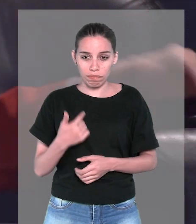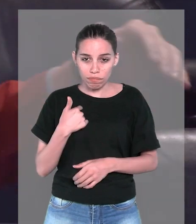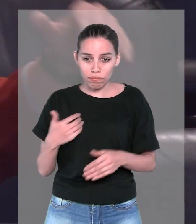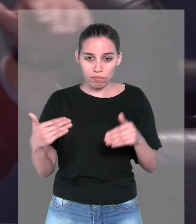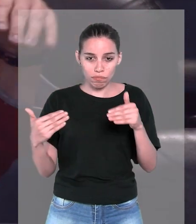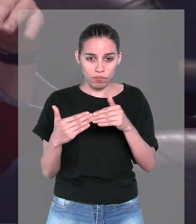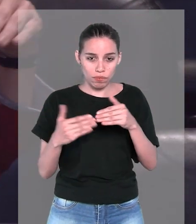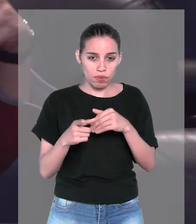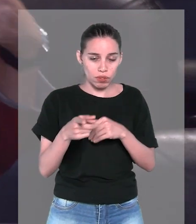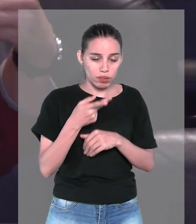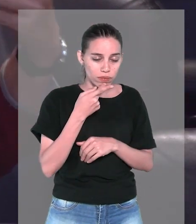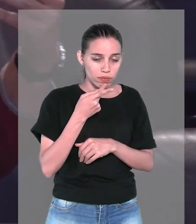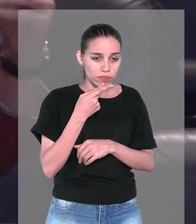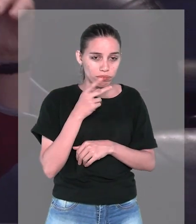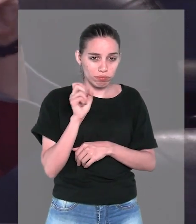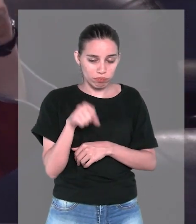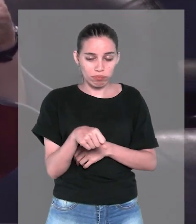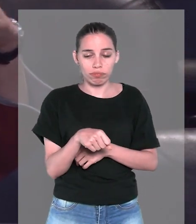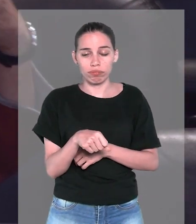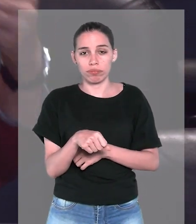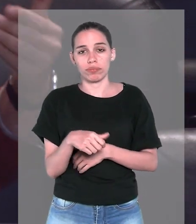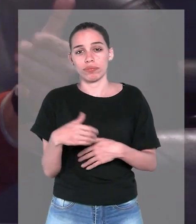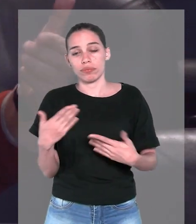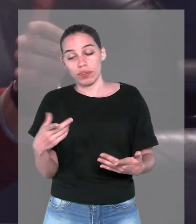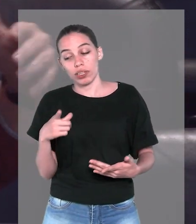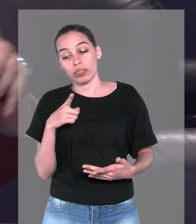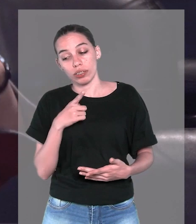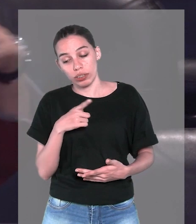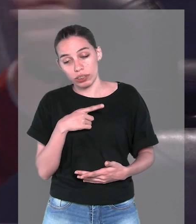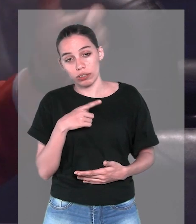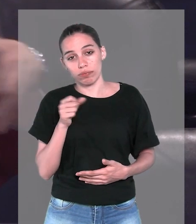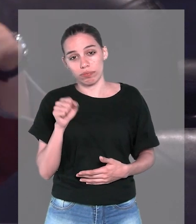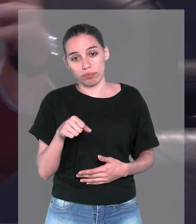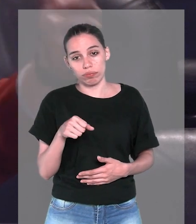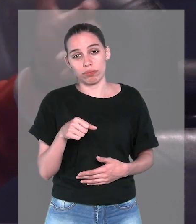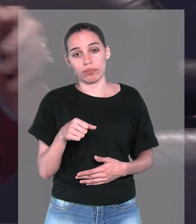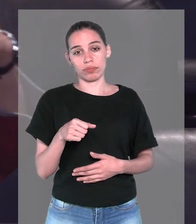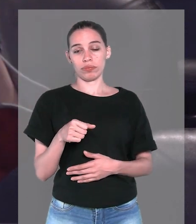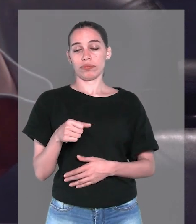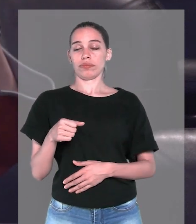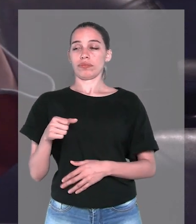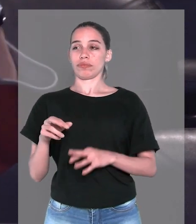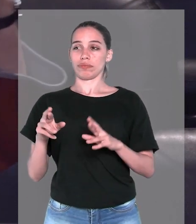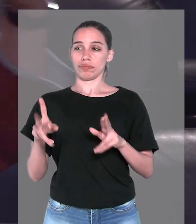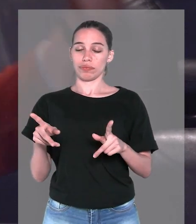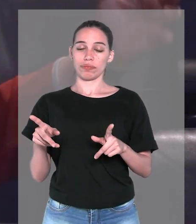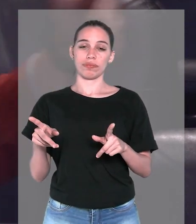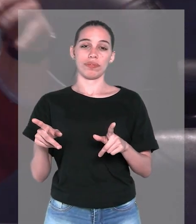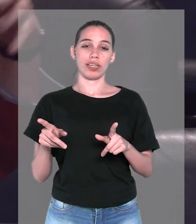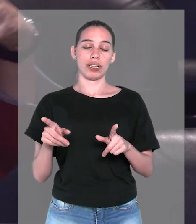do espetáculo, ou seja, você tem que ser bem-sucedido e parecer bem-sucedido. Portanto, os carros, as férias